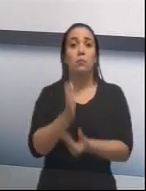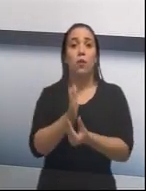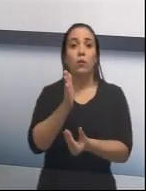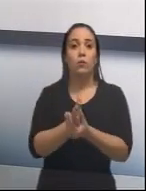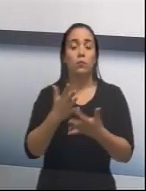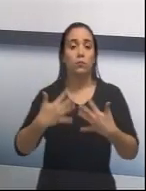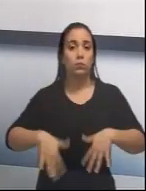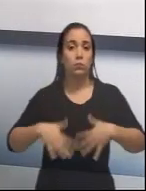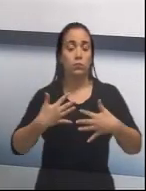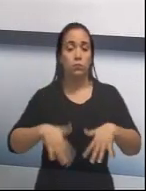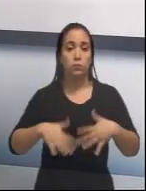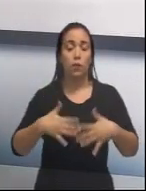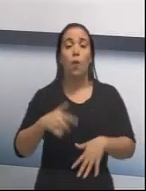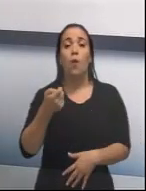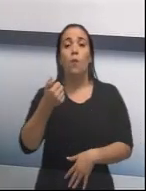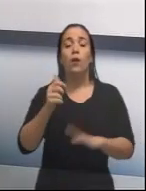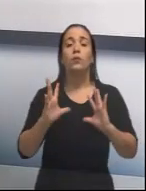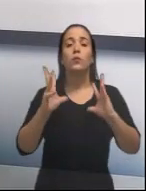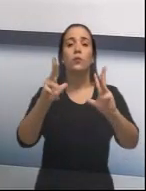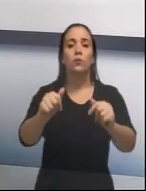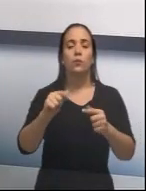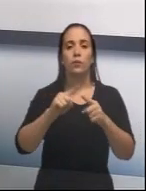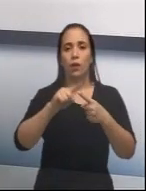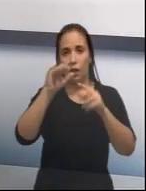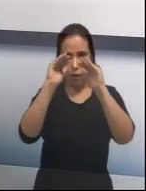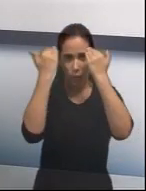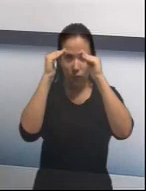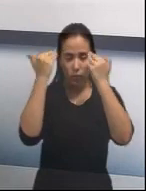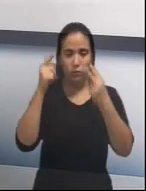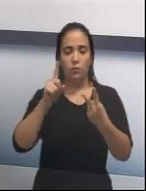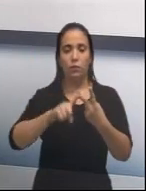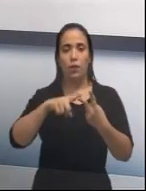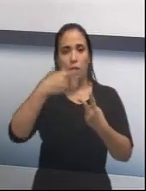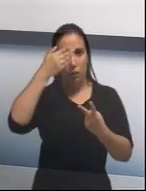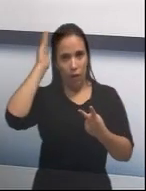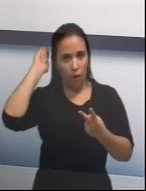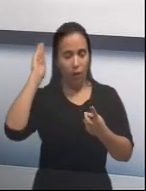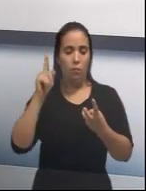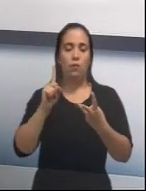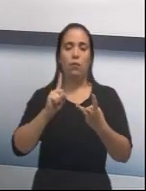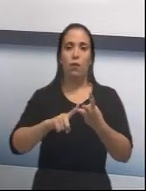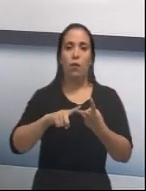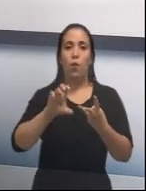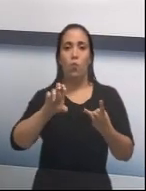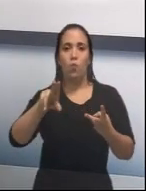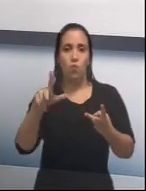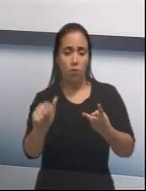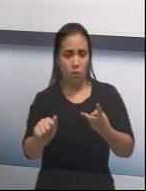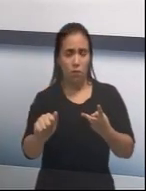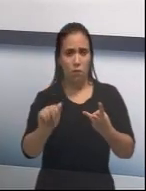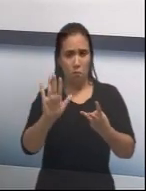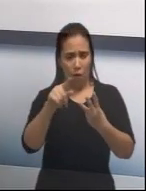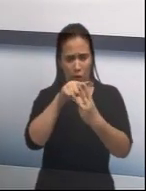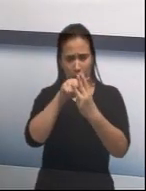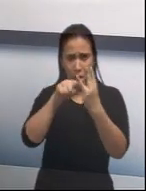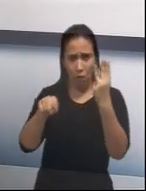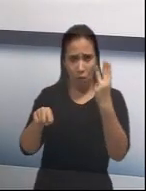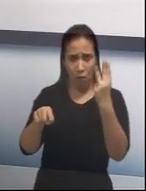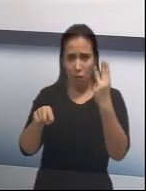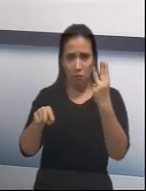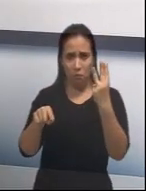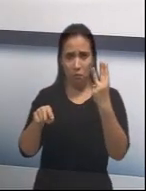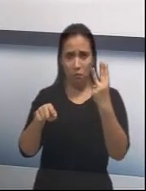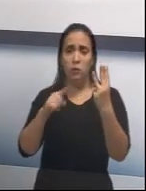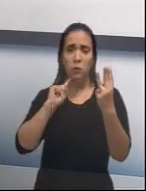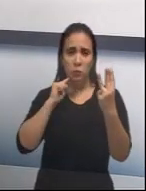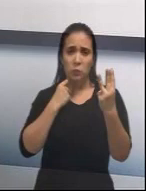morais. Quase todos, a Eunice Oliveira, Eduardo Cunha e Michel Temer. Mas convenhamos, ser processado por esses caras é quase um